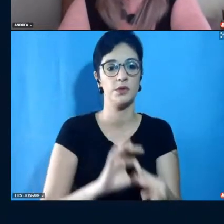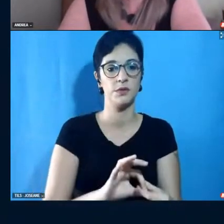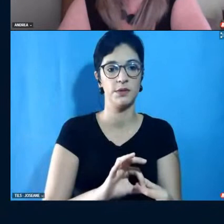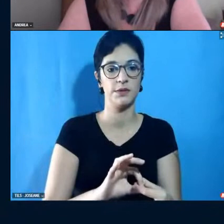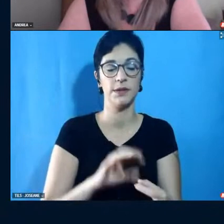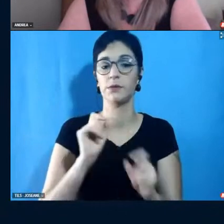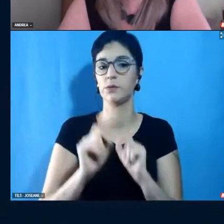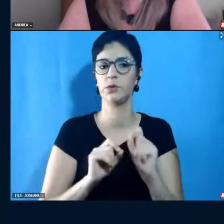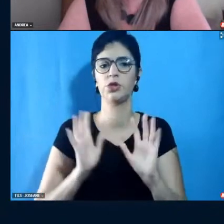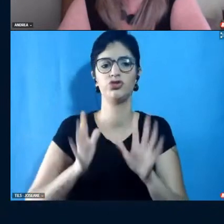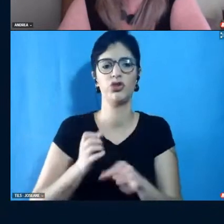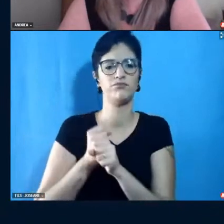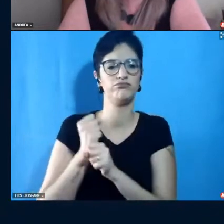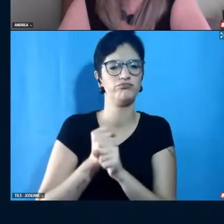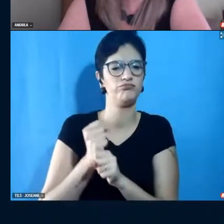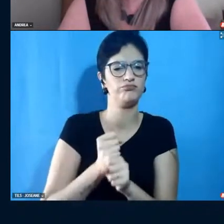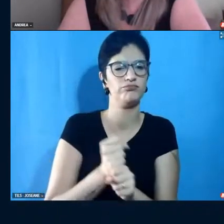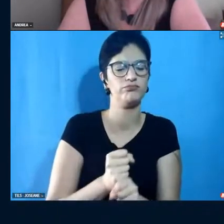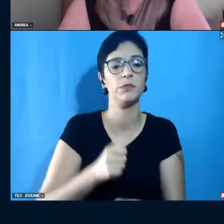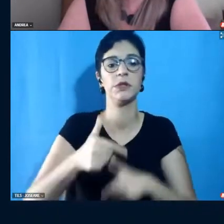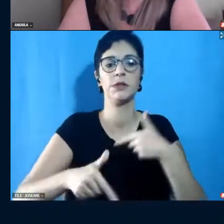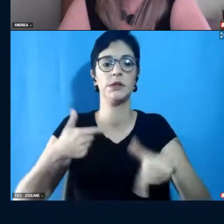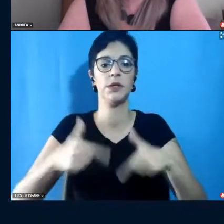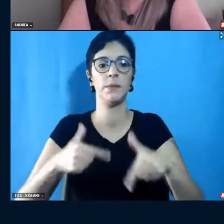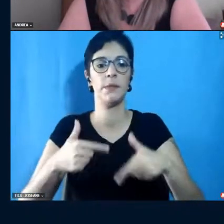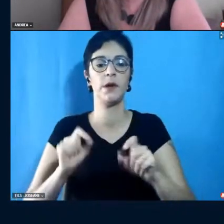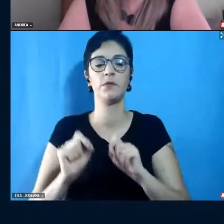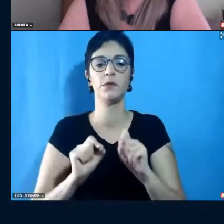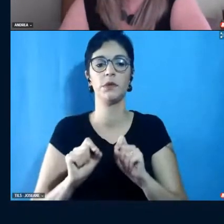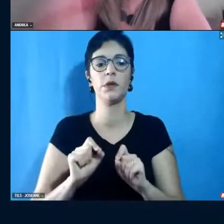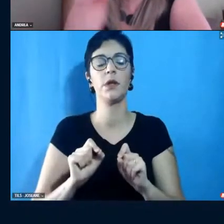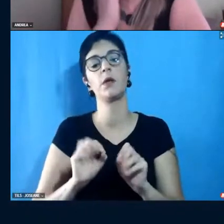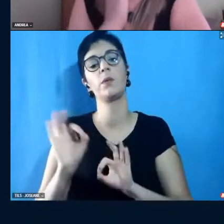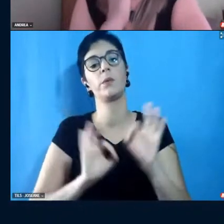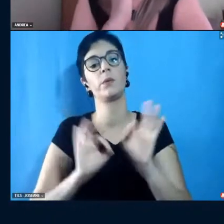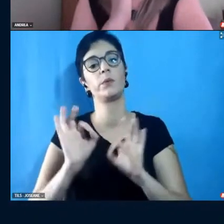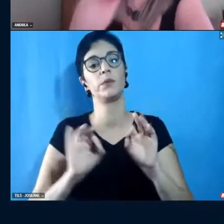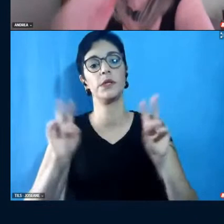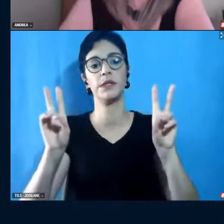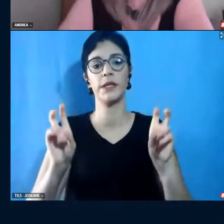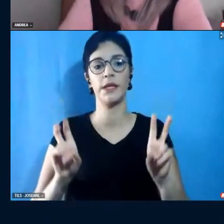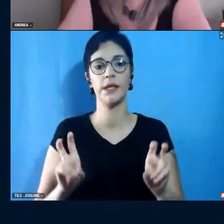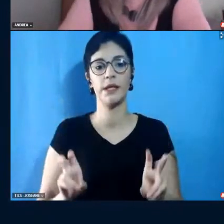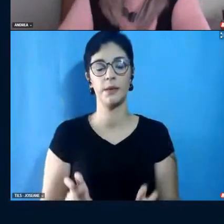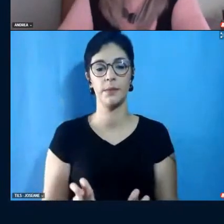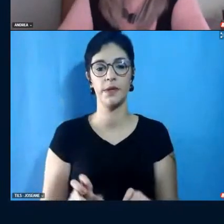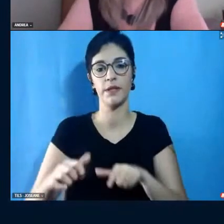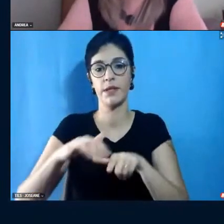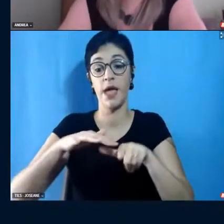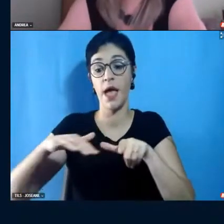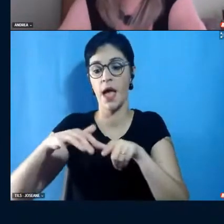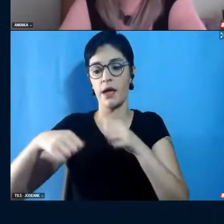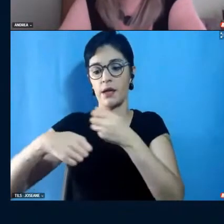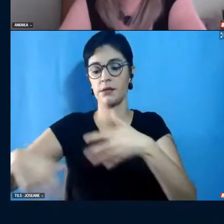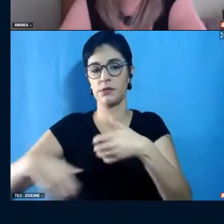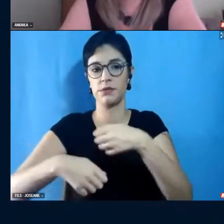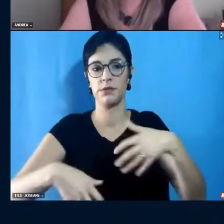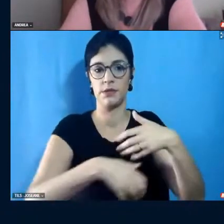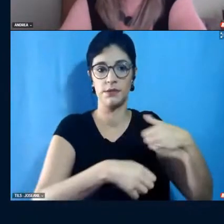há muitos anos trabalhávamos com a organização dos temas pelas áreas de extensão, e esse ano